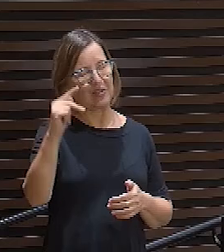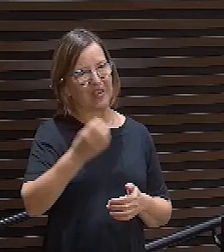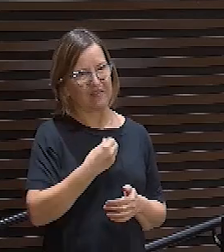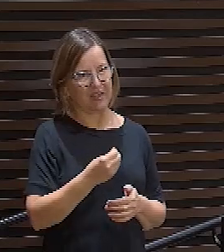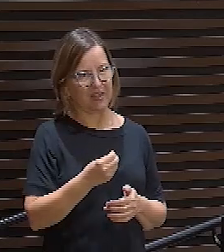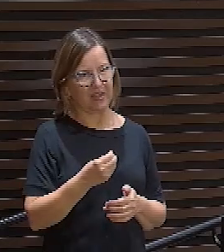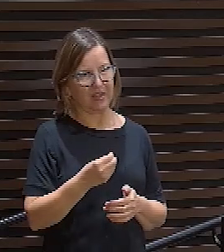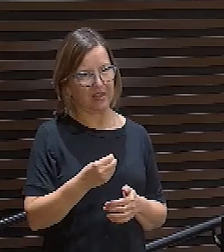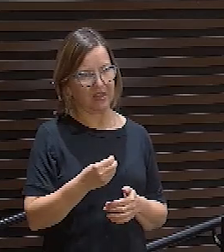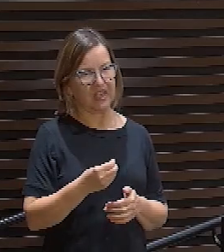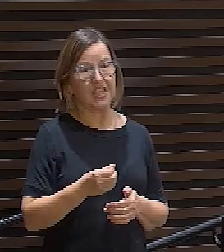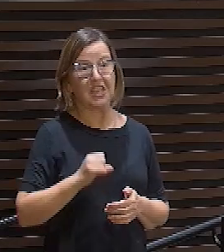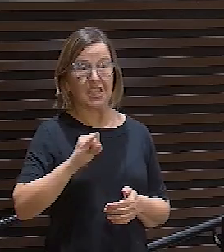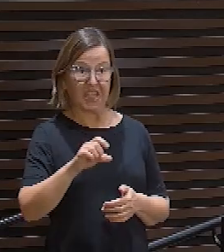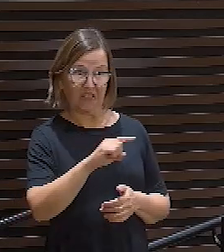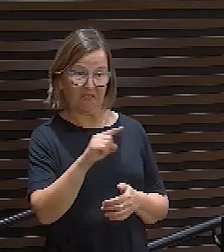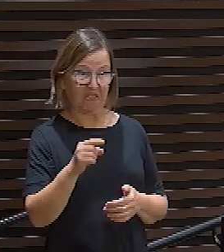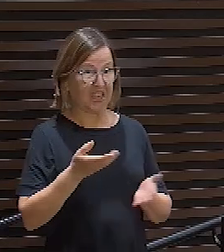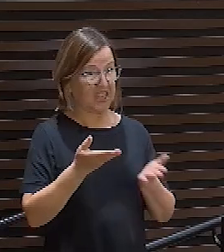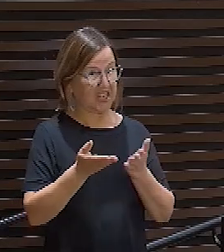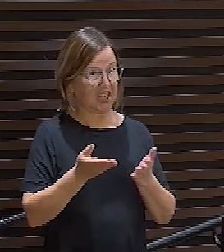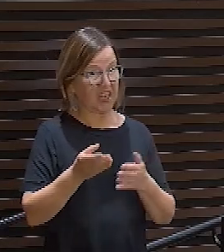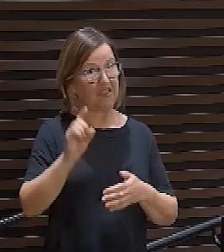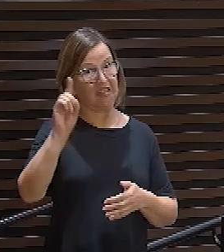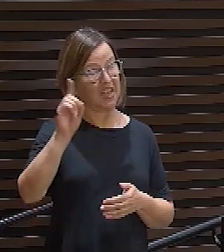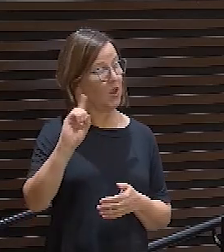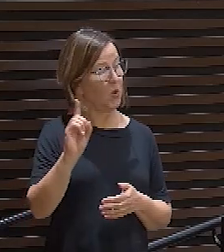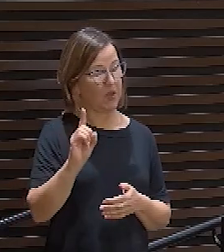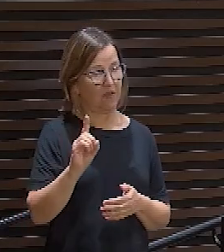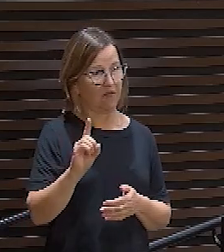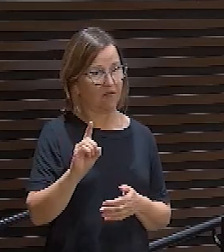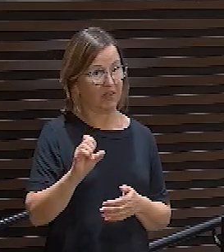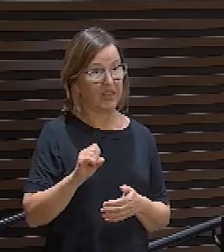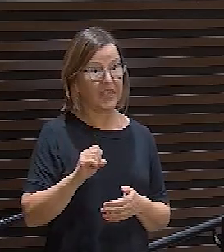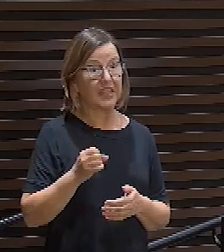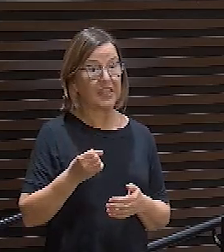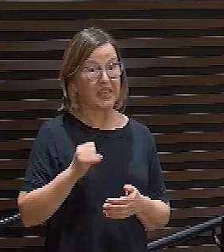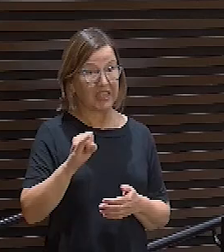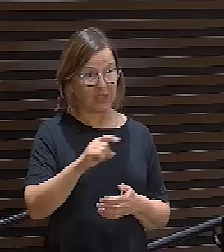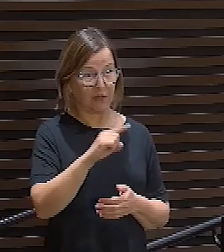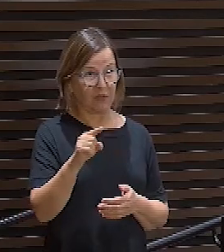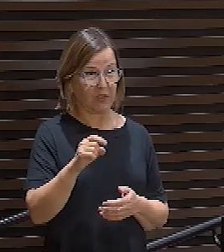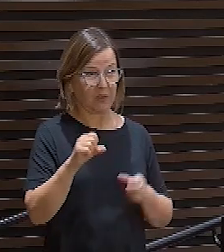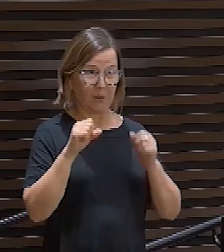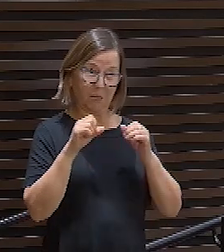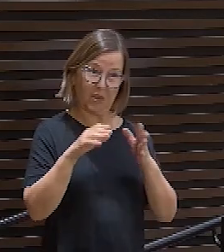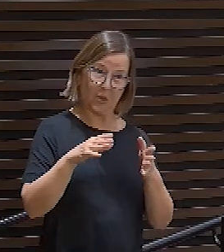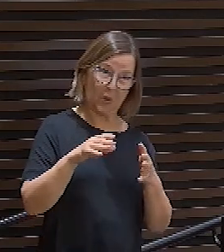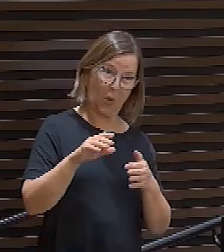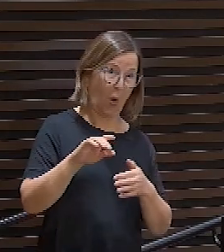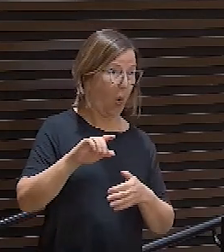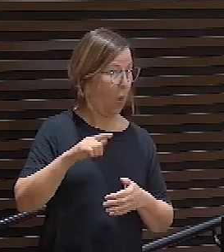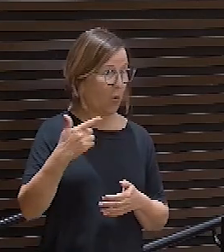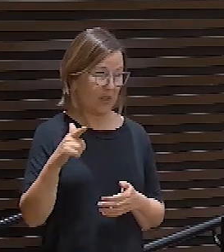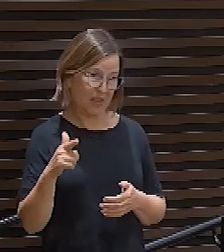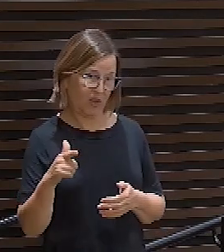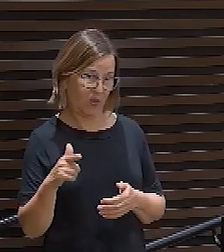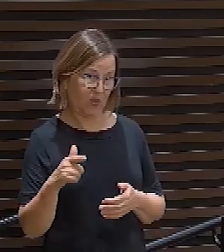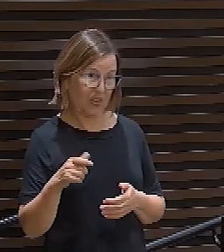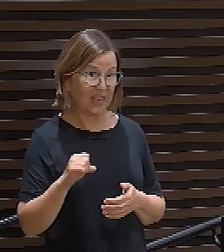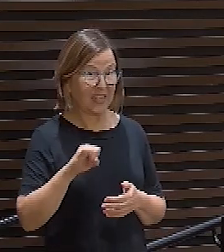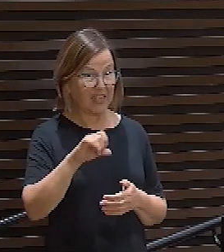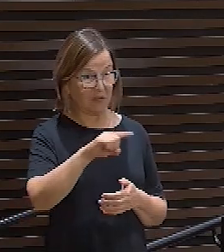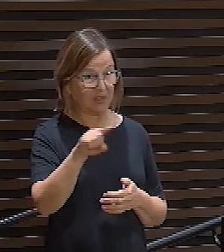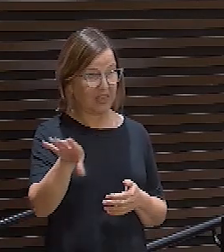ou não. Quer você o abençoe, quer você o amaldiçoe. Quer o ame ou o odeie, Ele é o